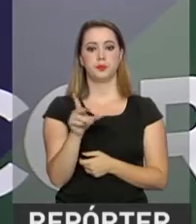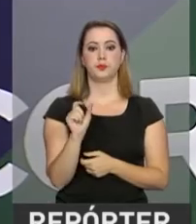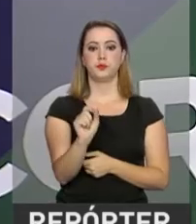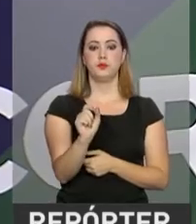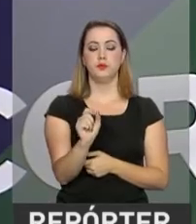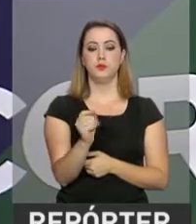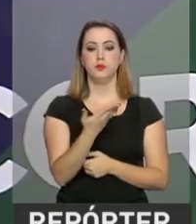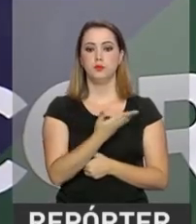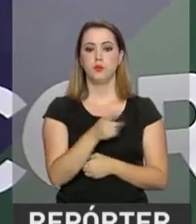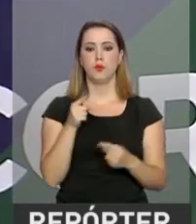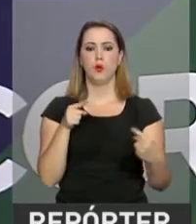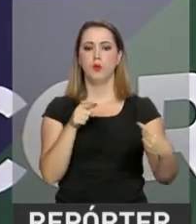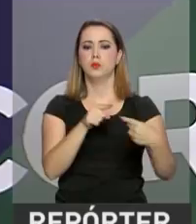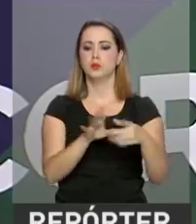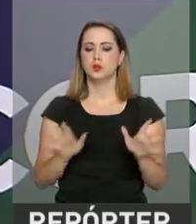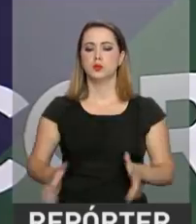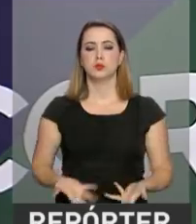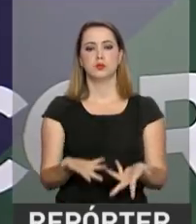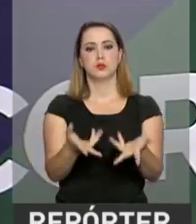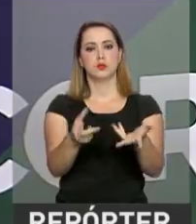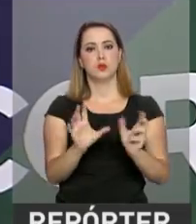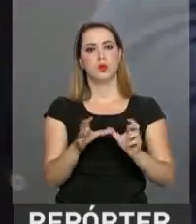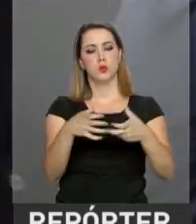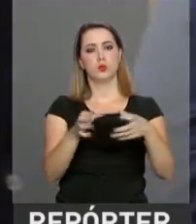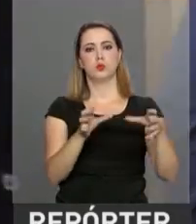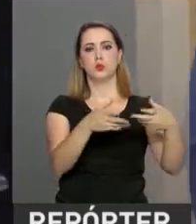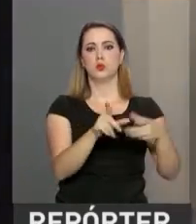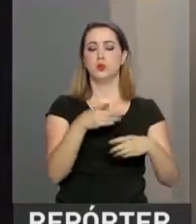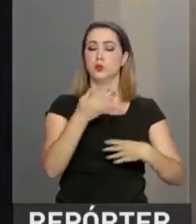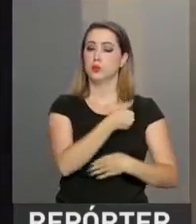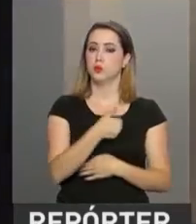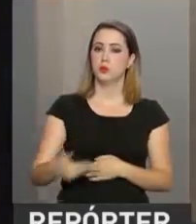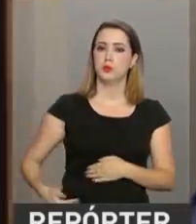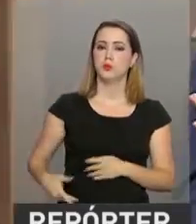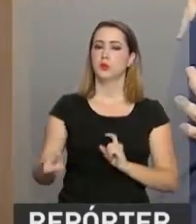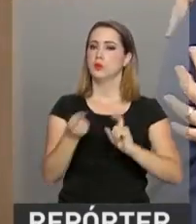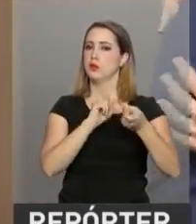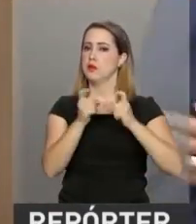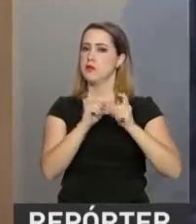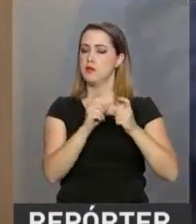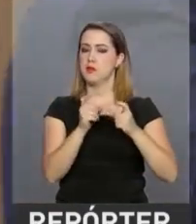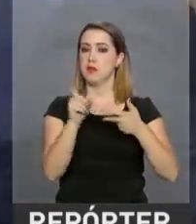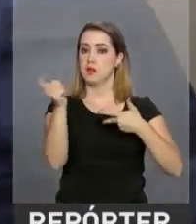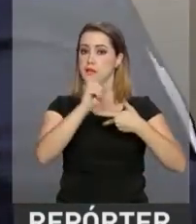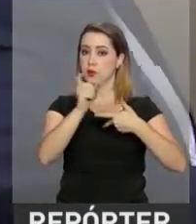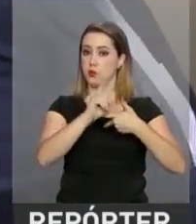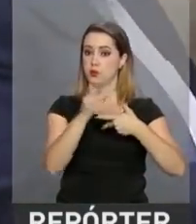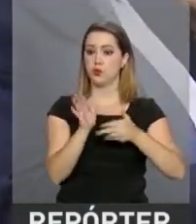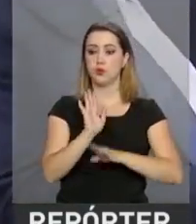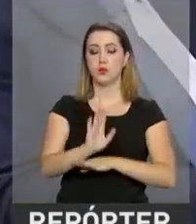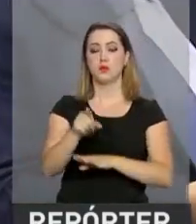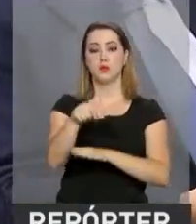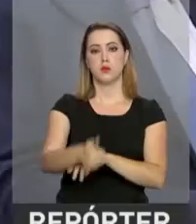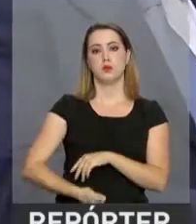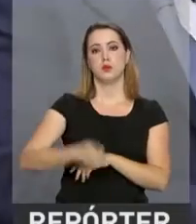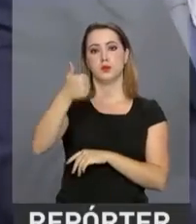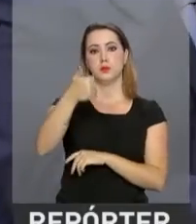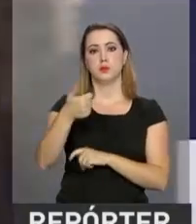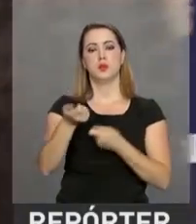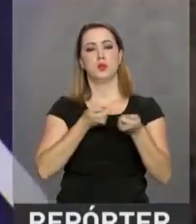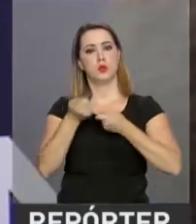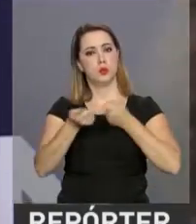União. O objetivo é estimular iniciativas no Poder Executivo que contribuam para a melhoria da gestão